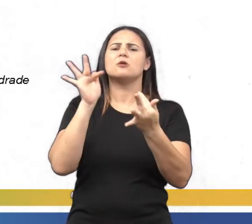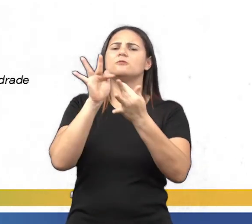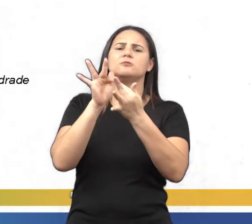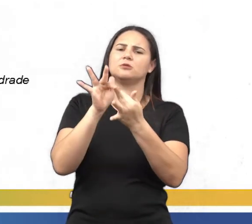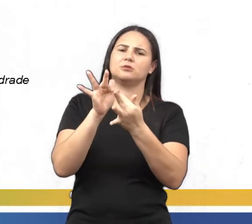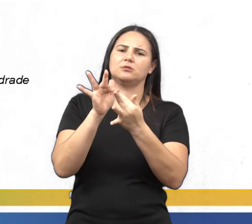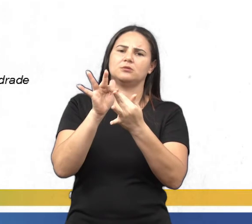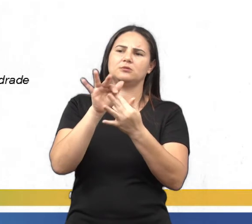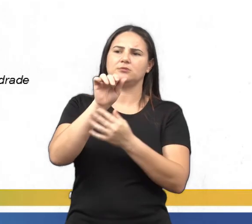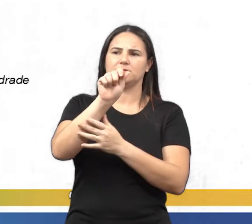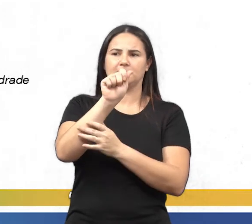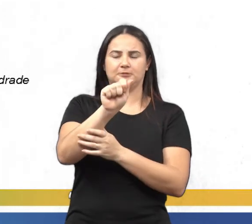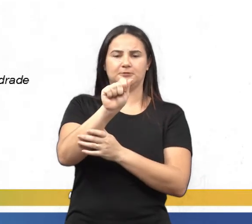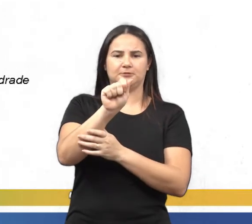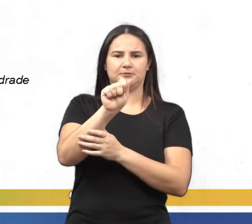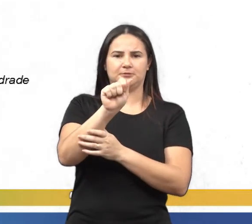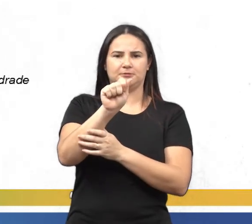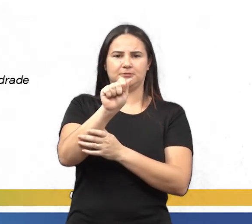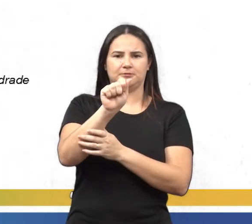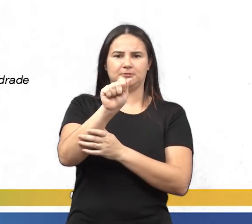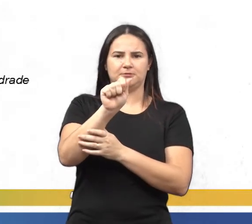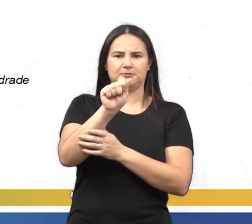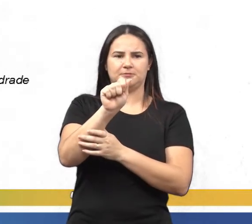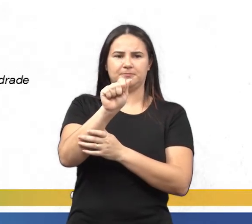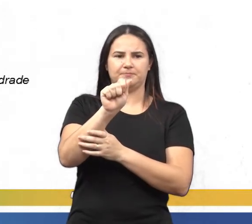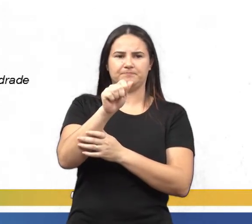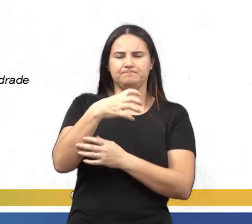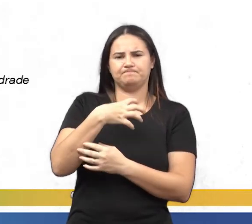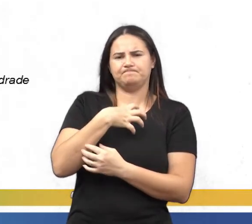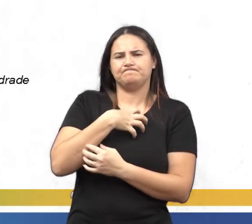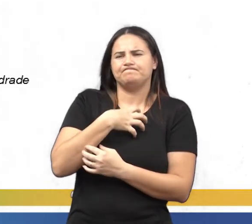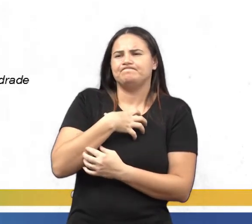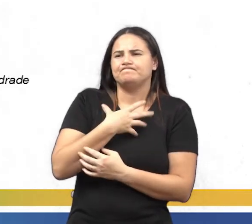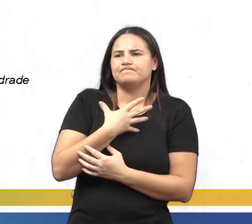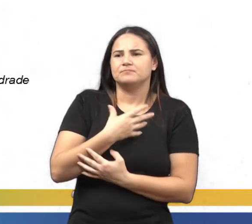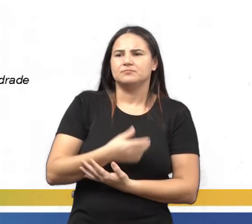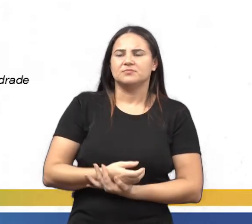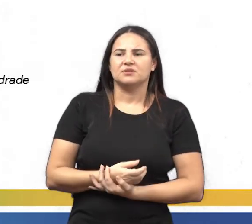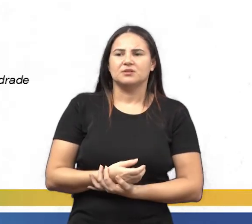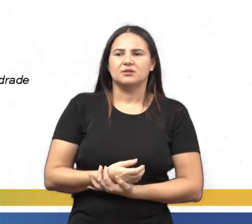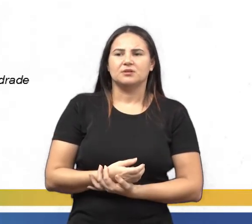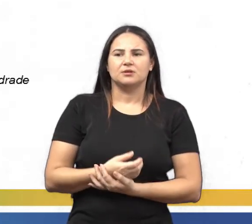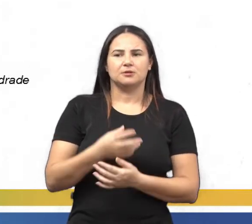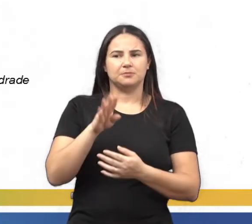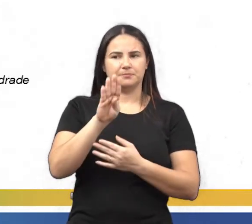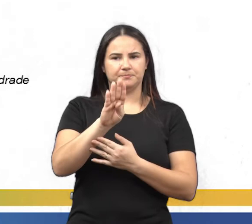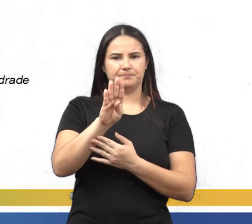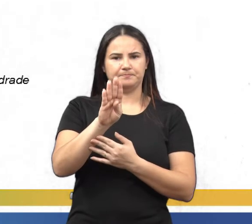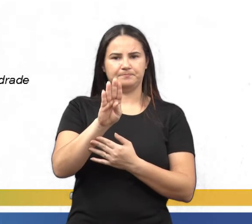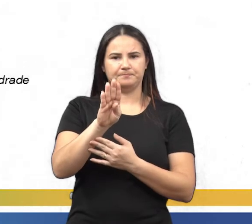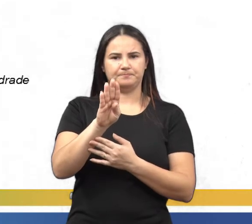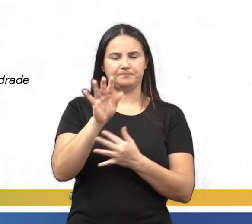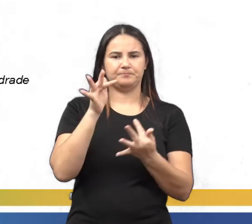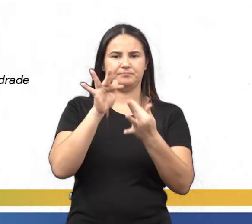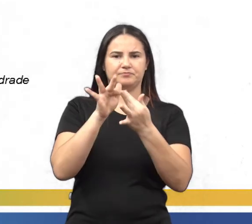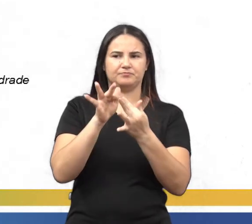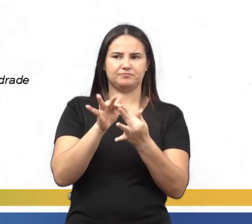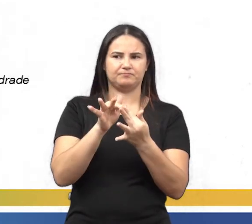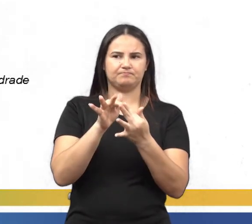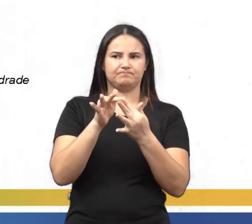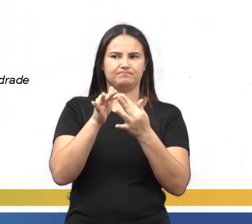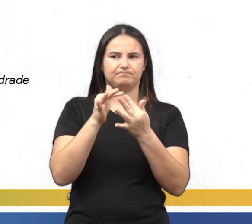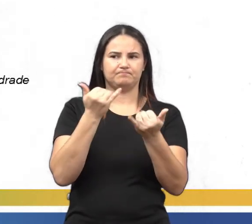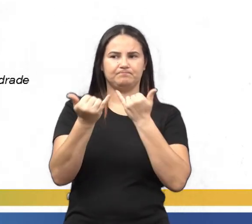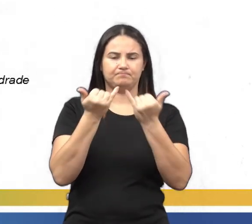gente? É a letra A, função emotiva? Letra B, função informativa? Letra